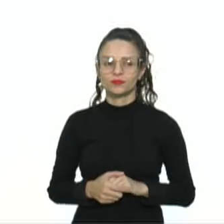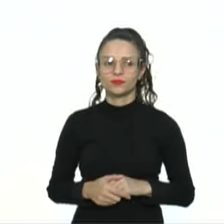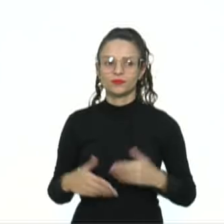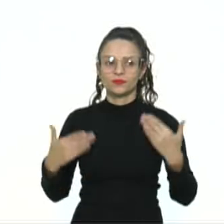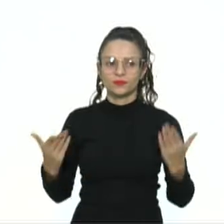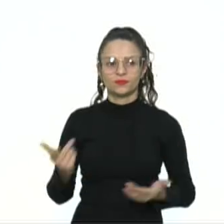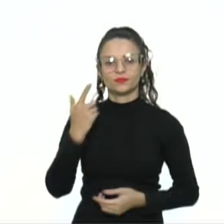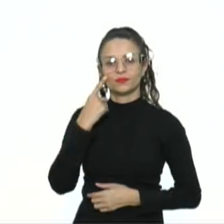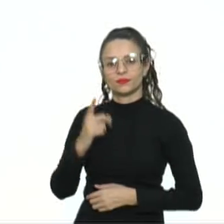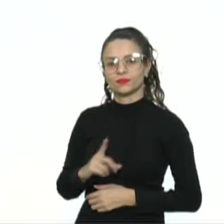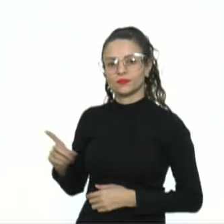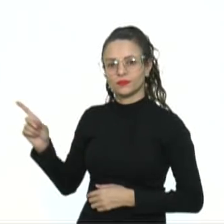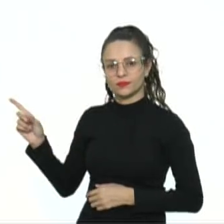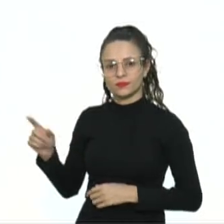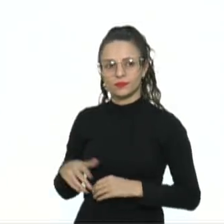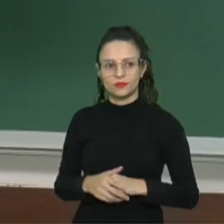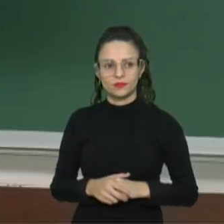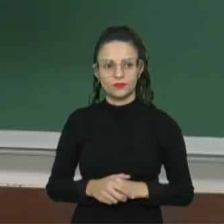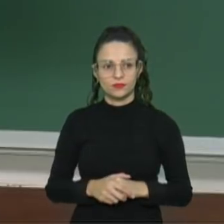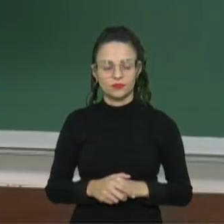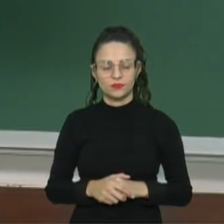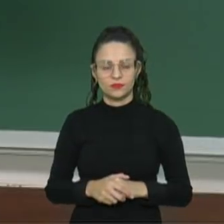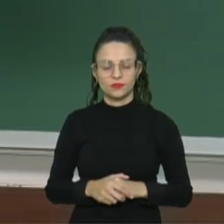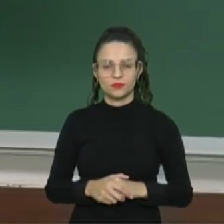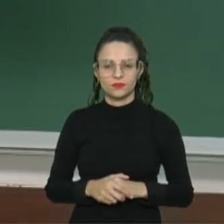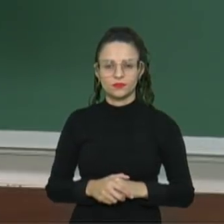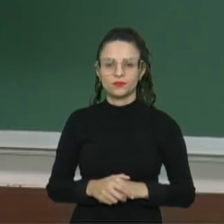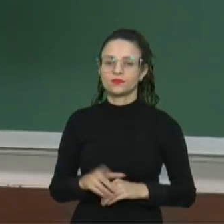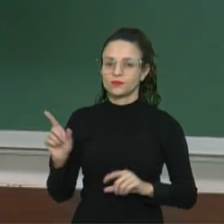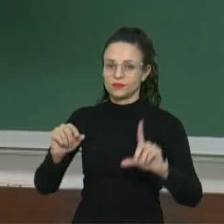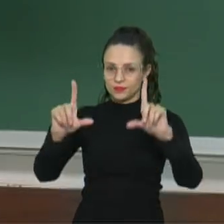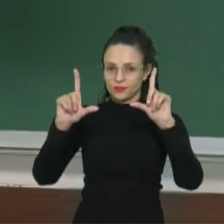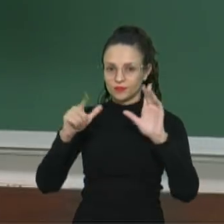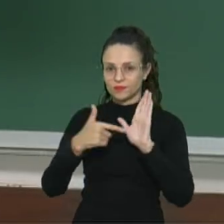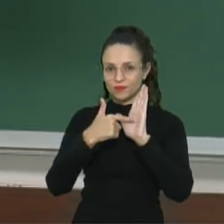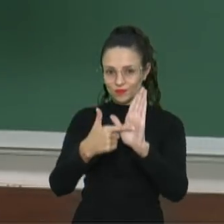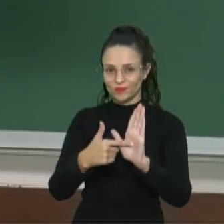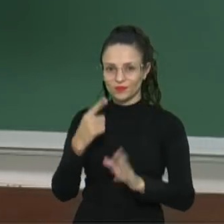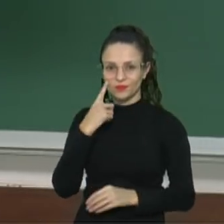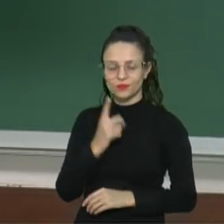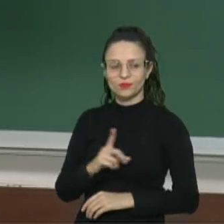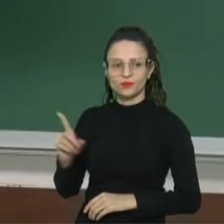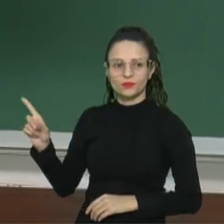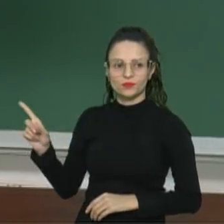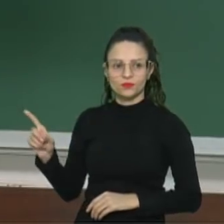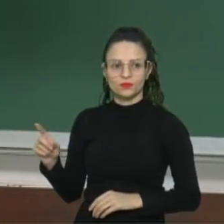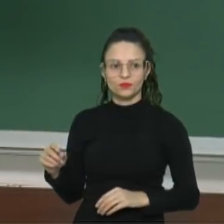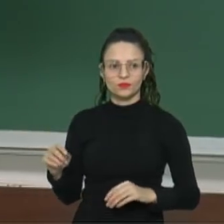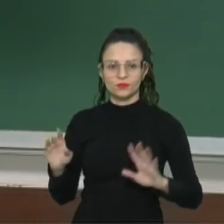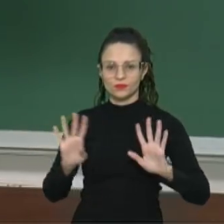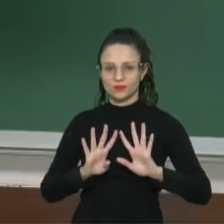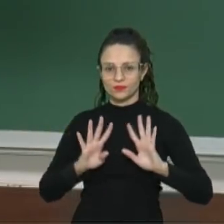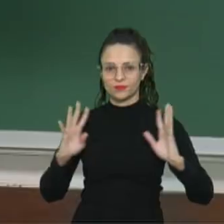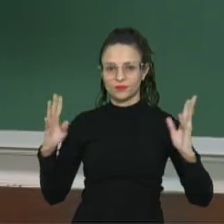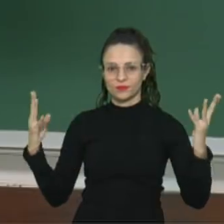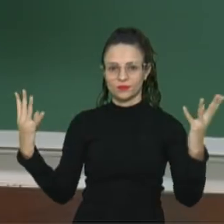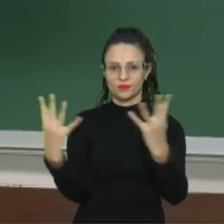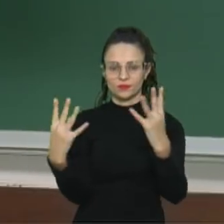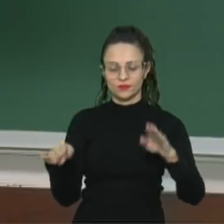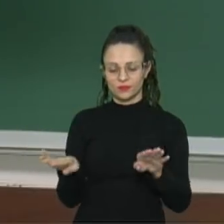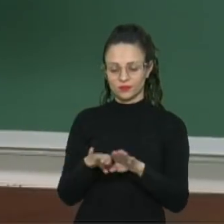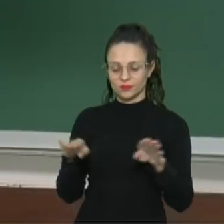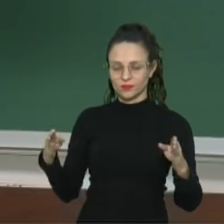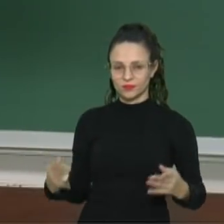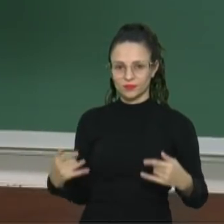Então, olha aqui, ó, né? A obra da artista Rosângela Borges mostra bem o que a professora falou, né? A cerquinha ao redor, a